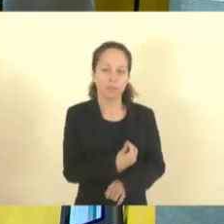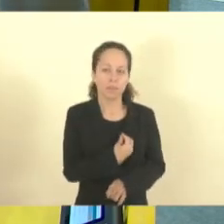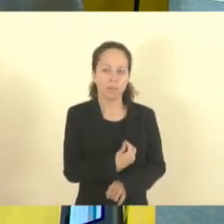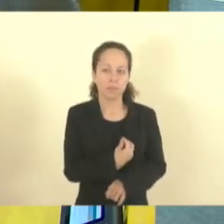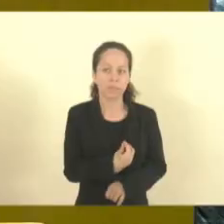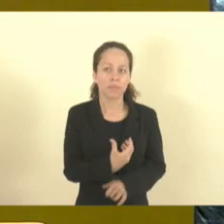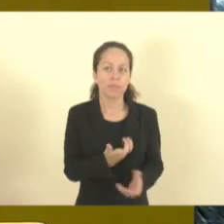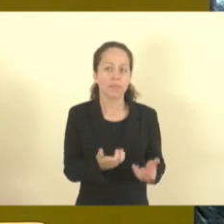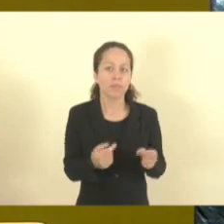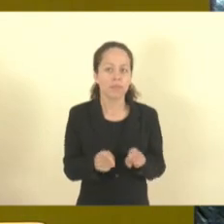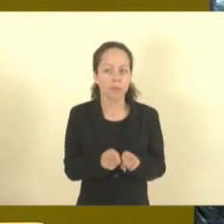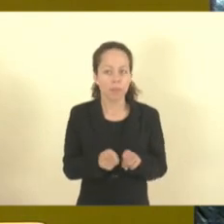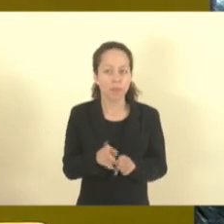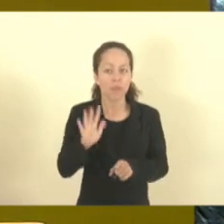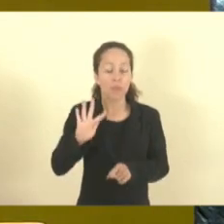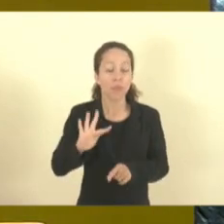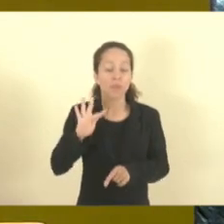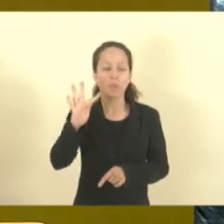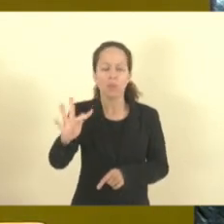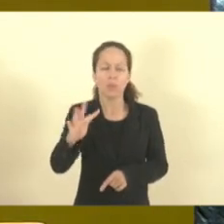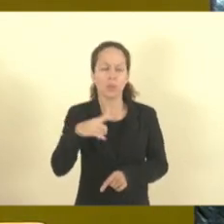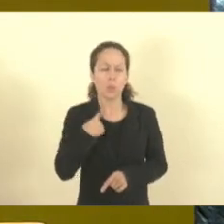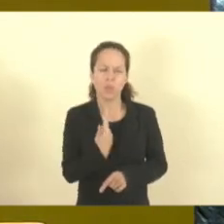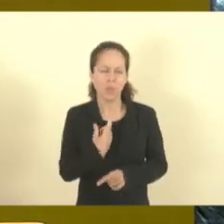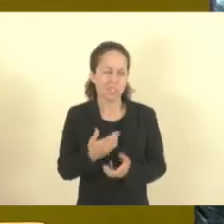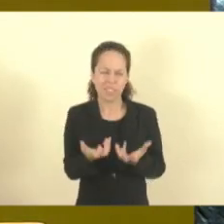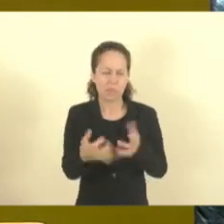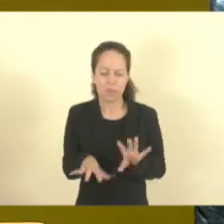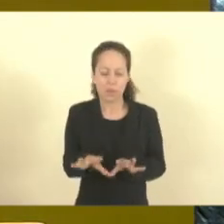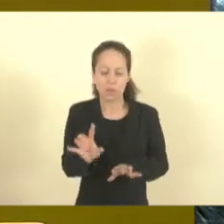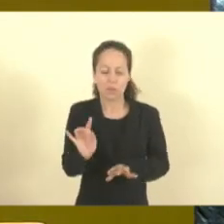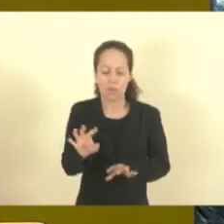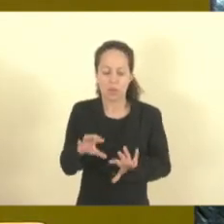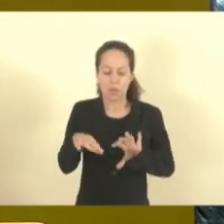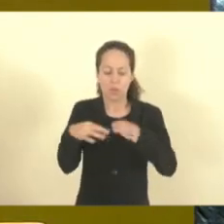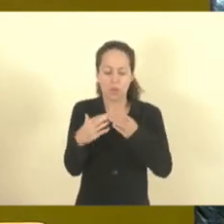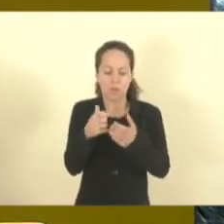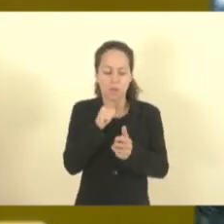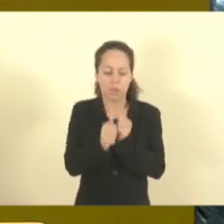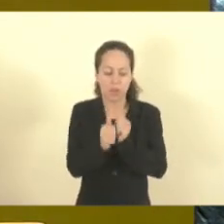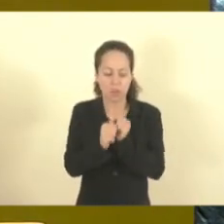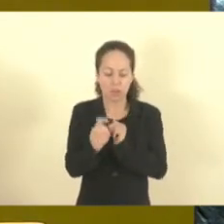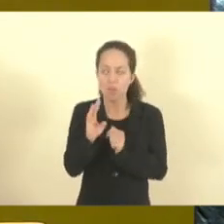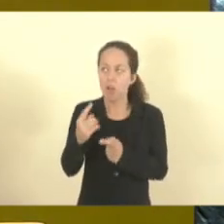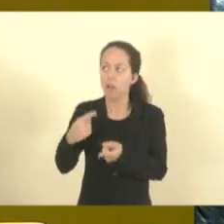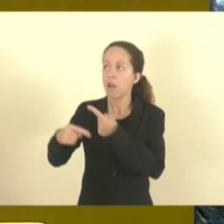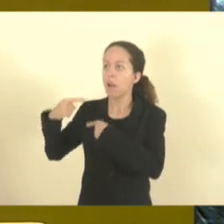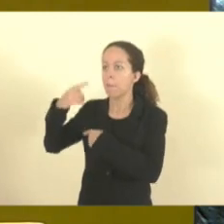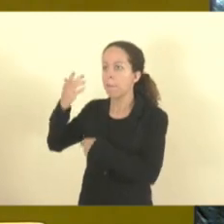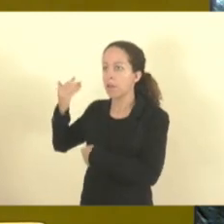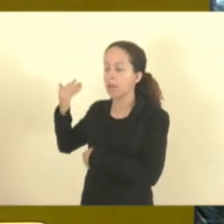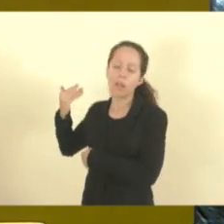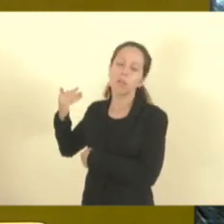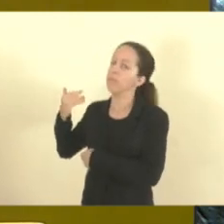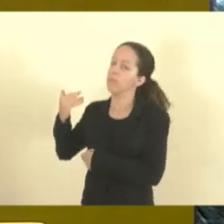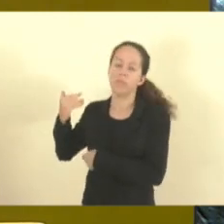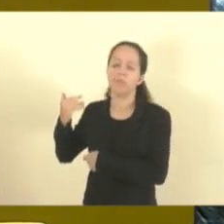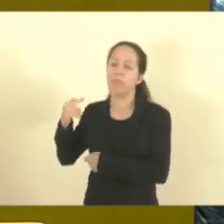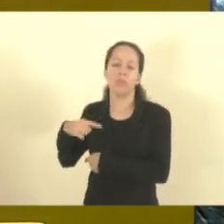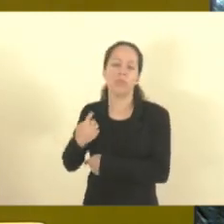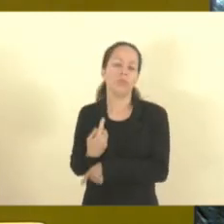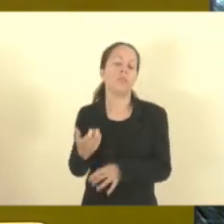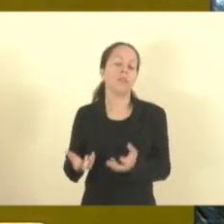das gerações do futuro. Nós não queremos que a história da desportiva fique só no passado. Nós queremos que essa